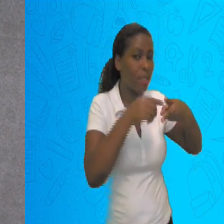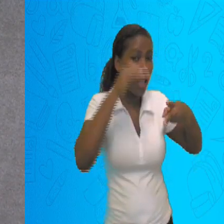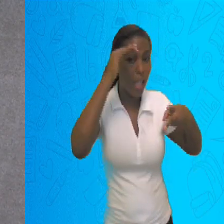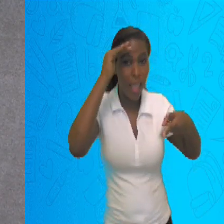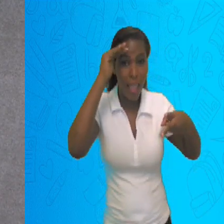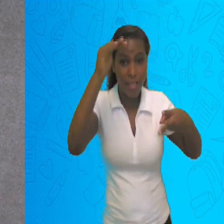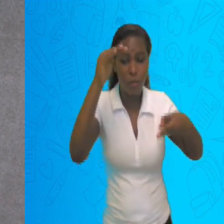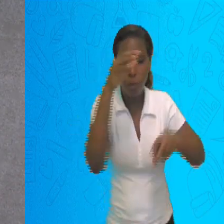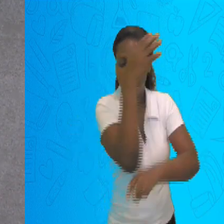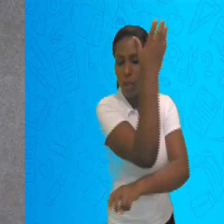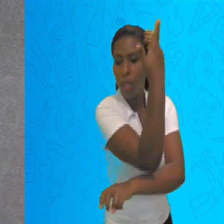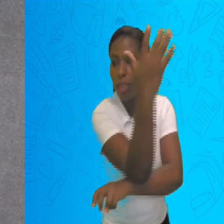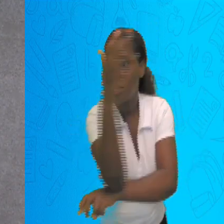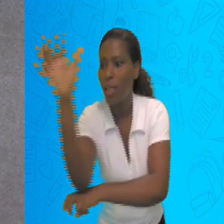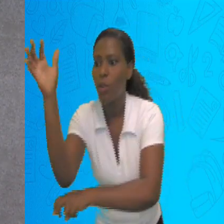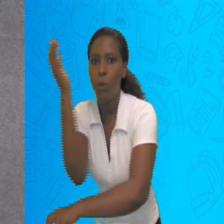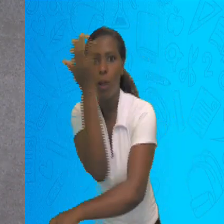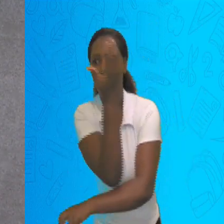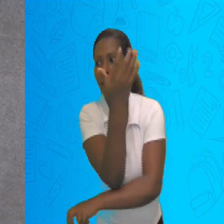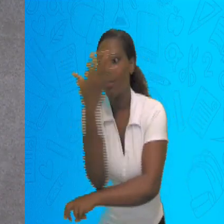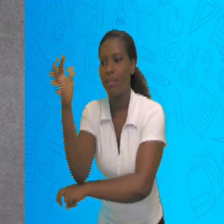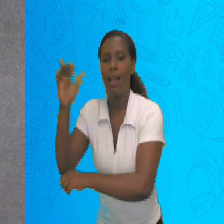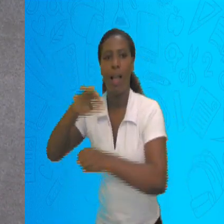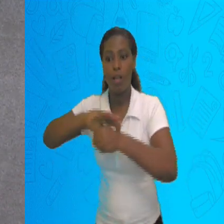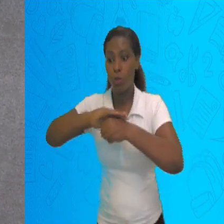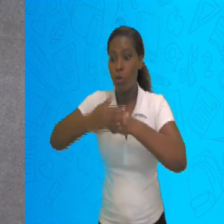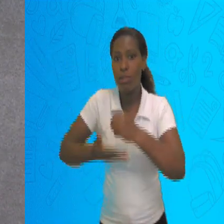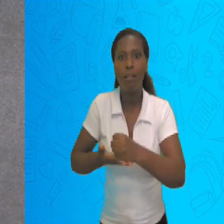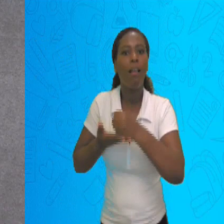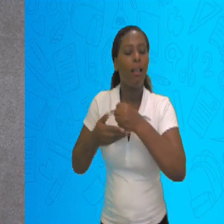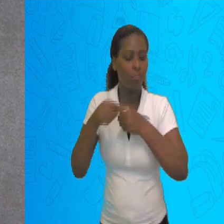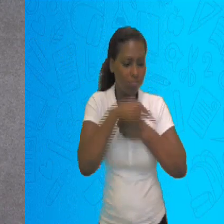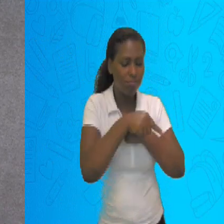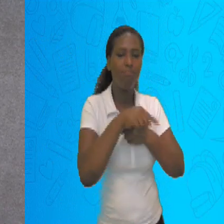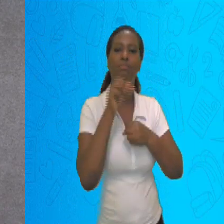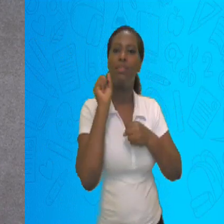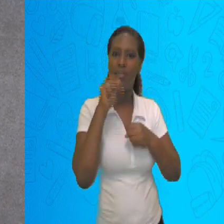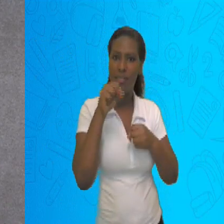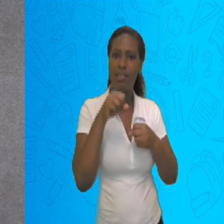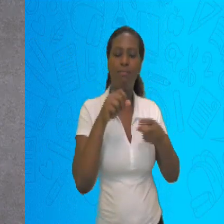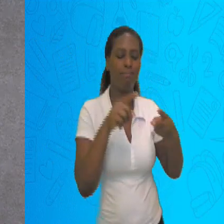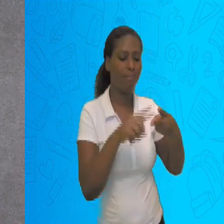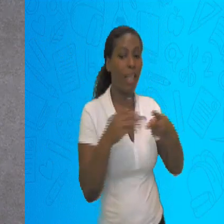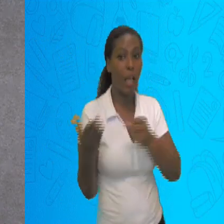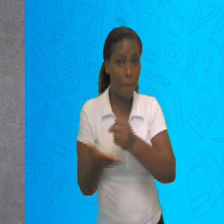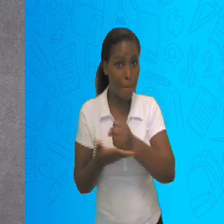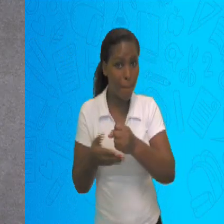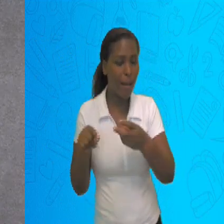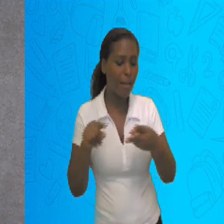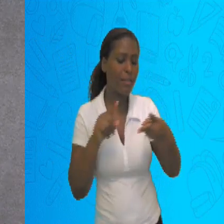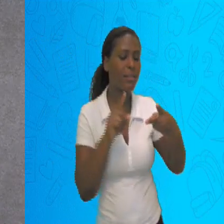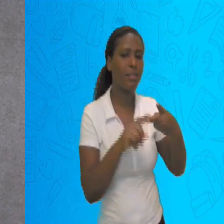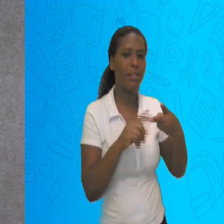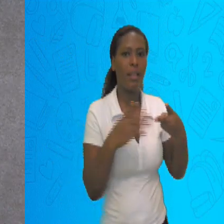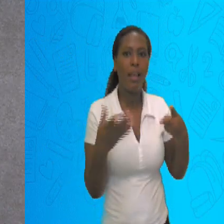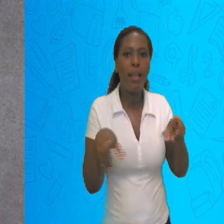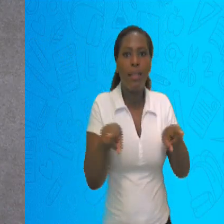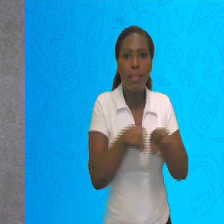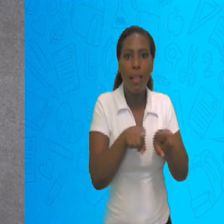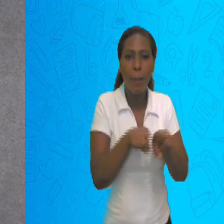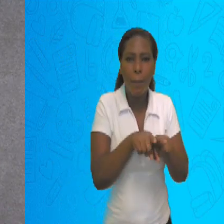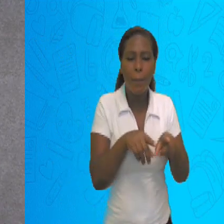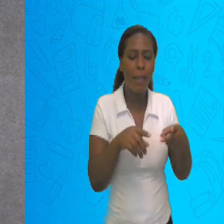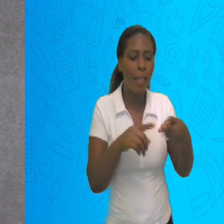à natureza. Então, essa é a base, né, da estrutura indígena. O respeito e a sabedoria